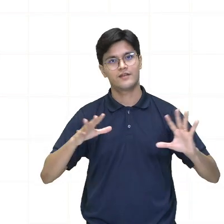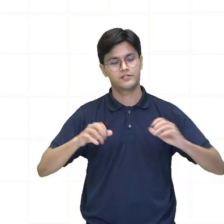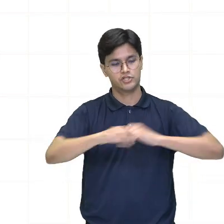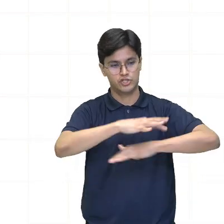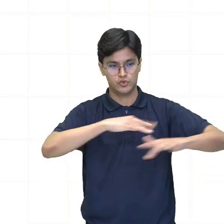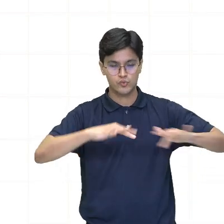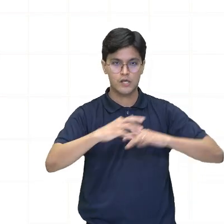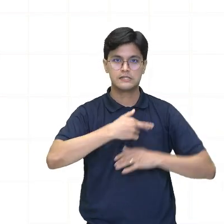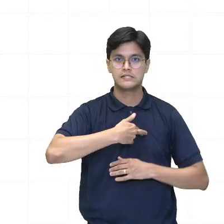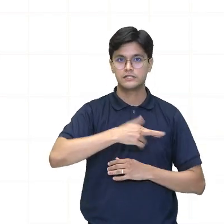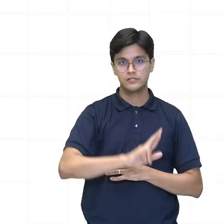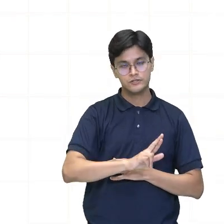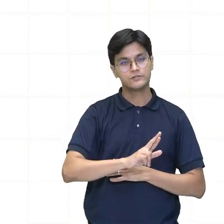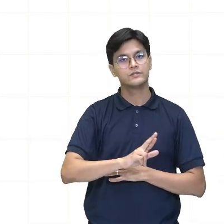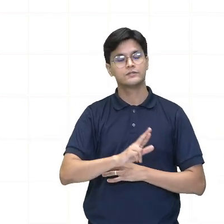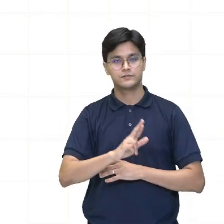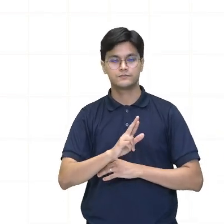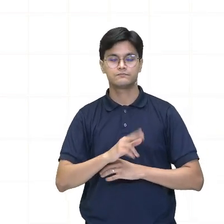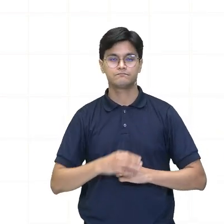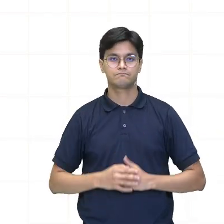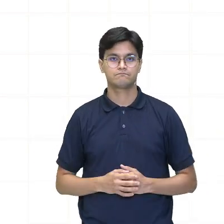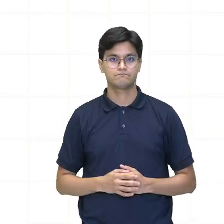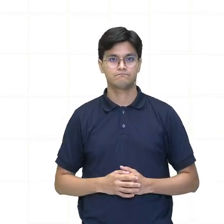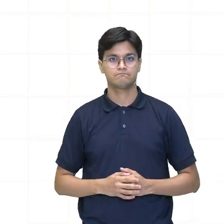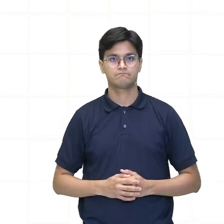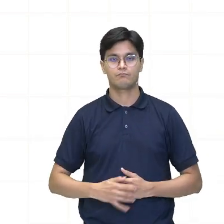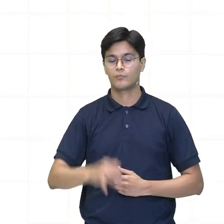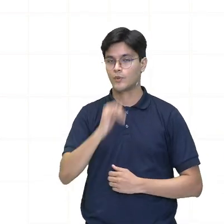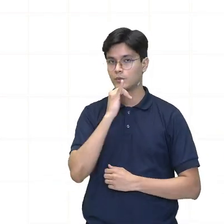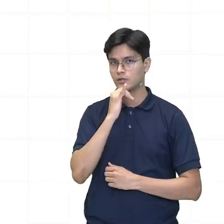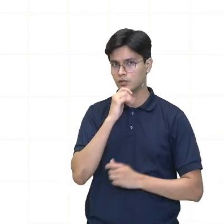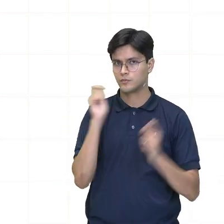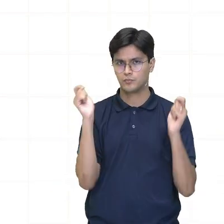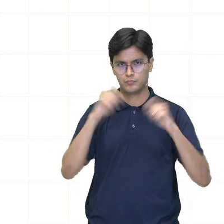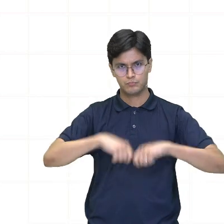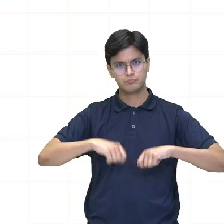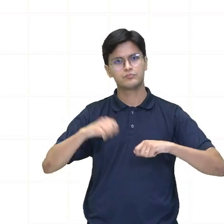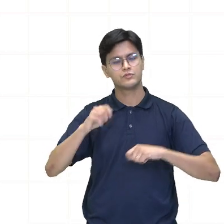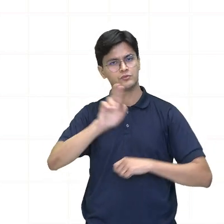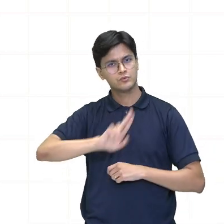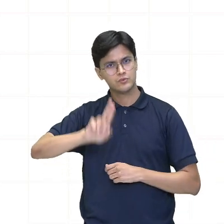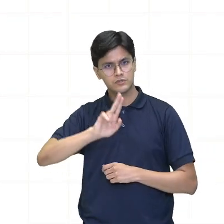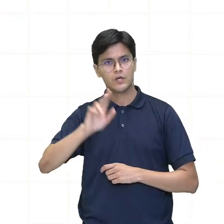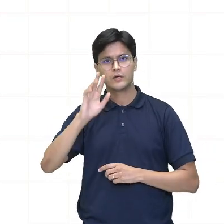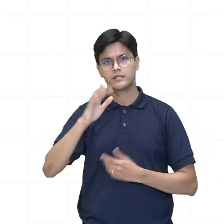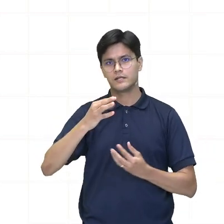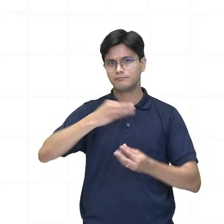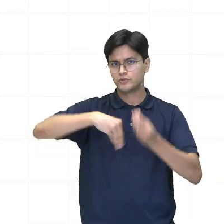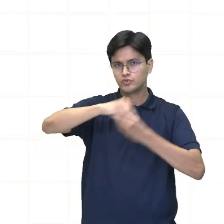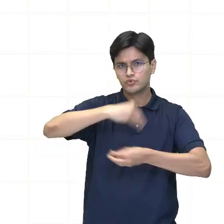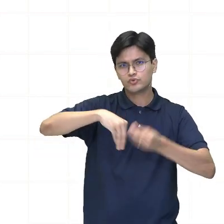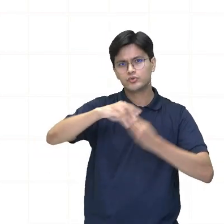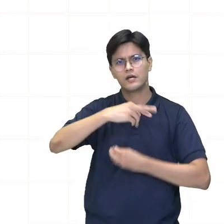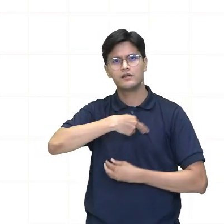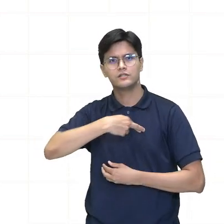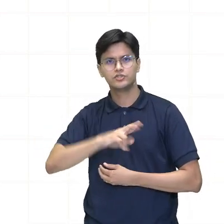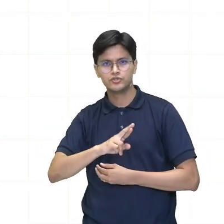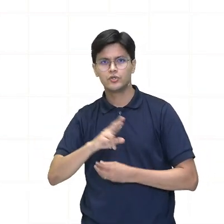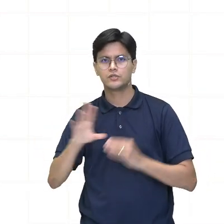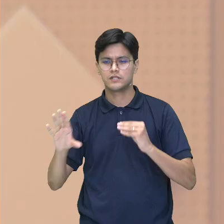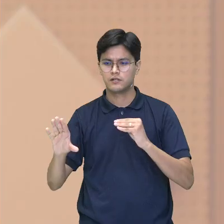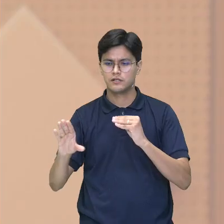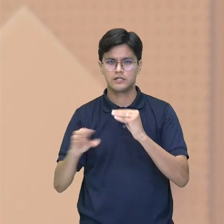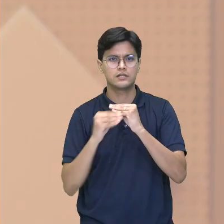nesse caso, nós podemos fazer uma alusão ao que nós chamamos de sincretismo religioso. O que isso quer dizer,